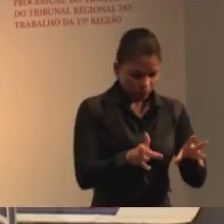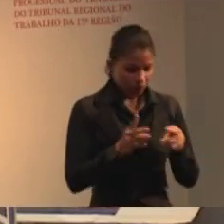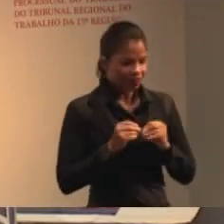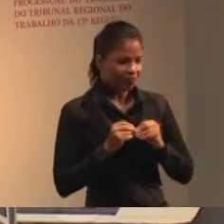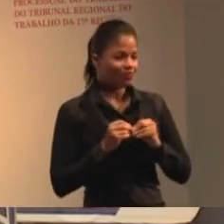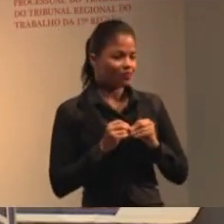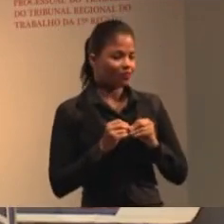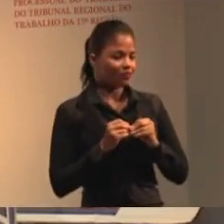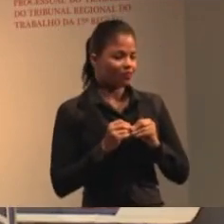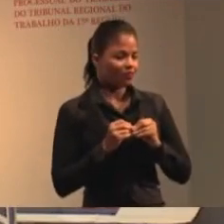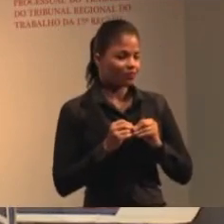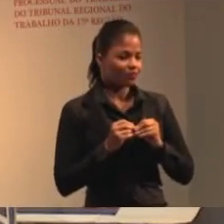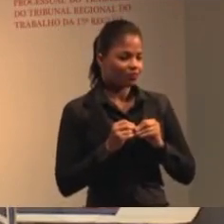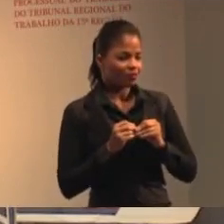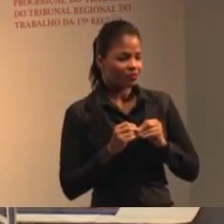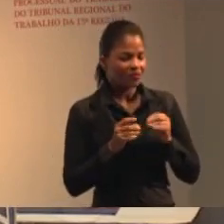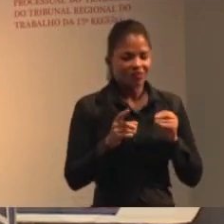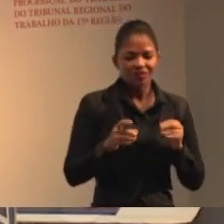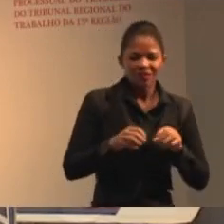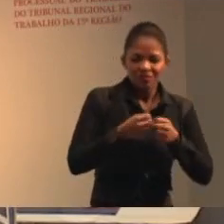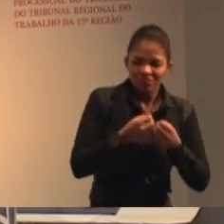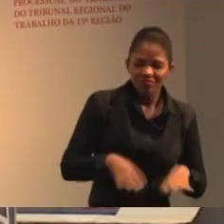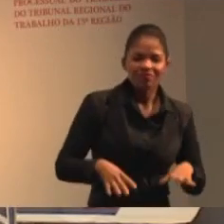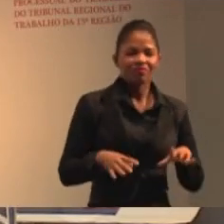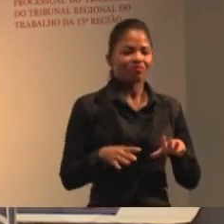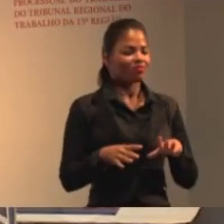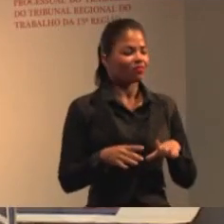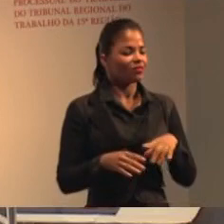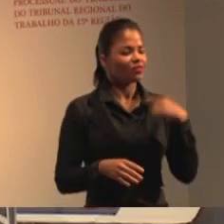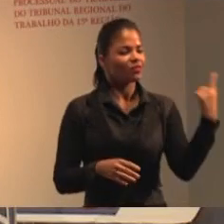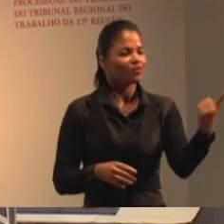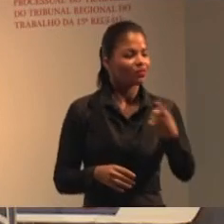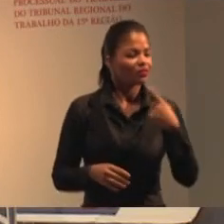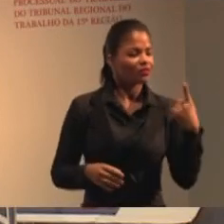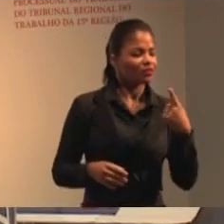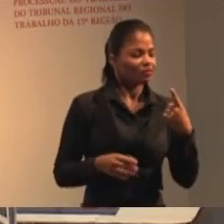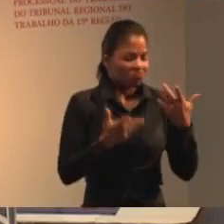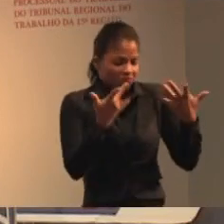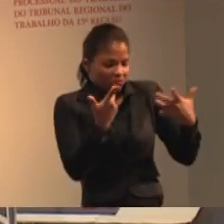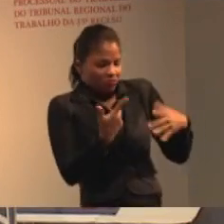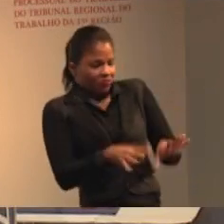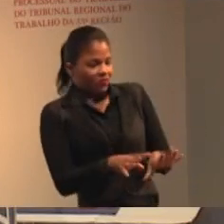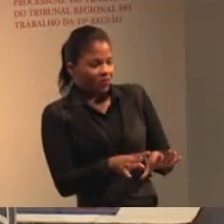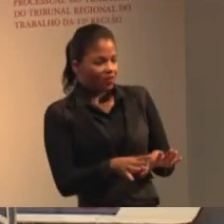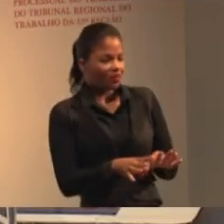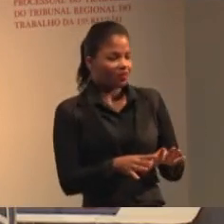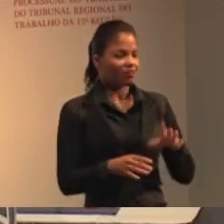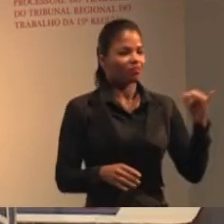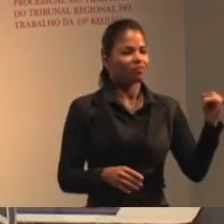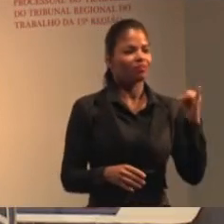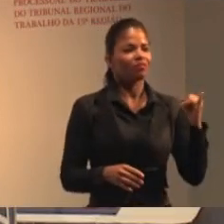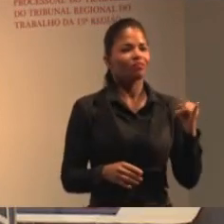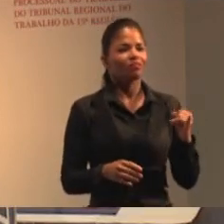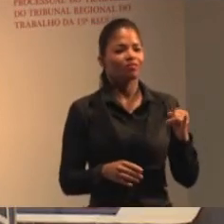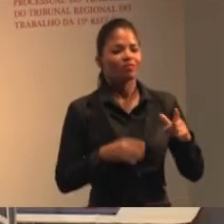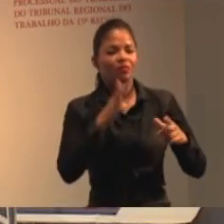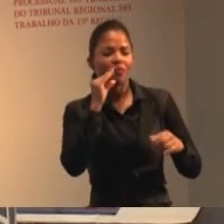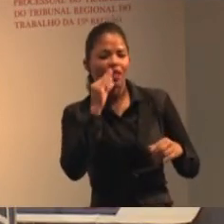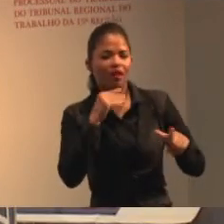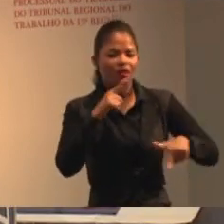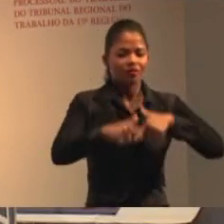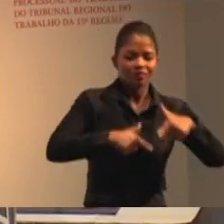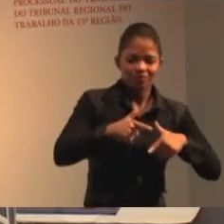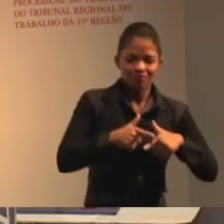recebo, o desalento daqueles que sequer constam dos índices de desempregados do